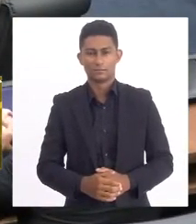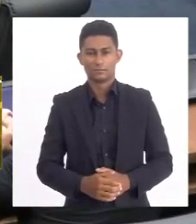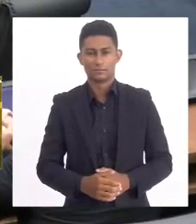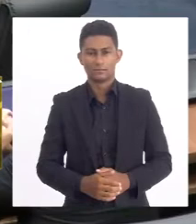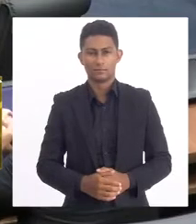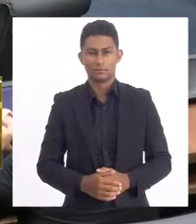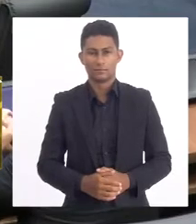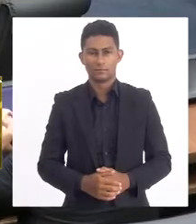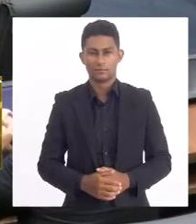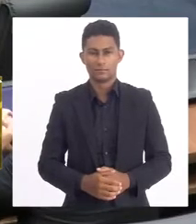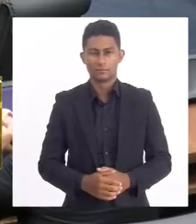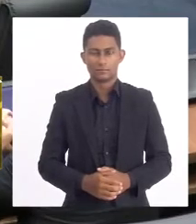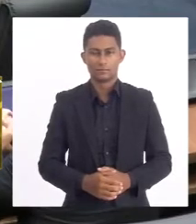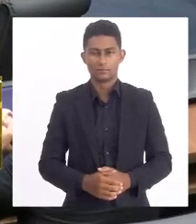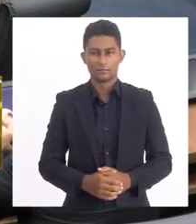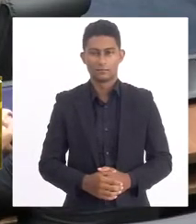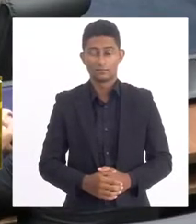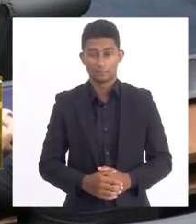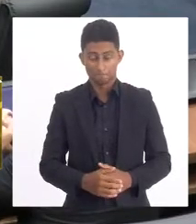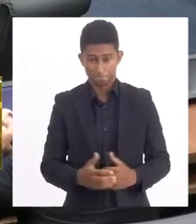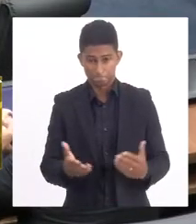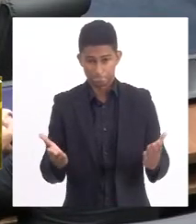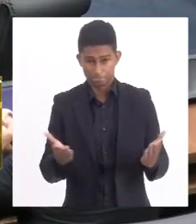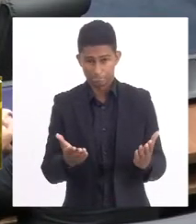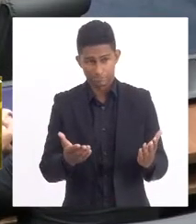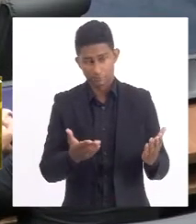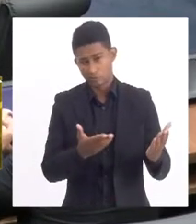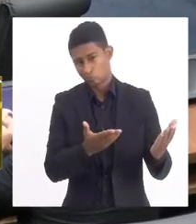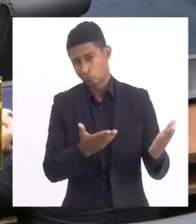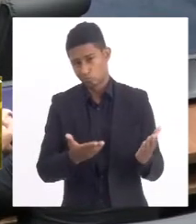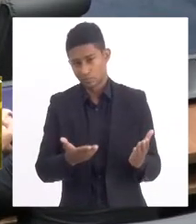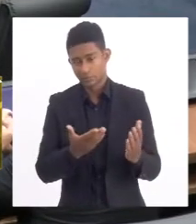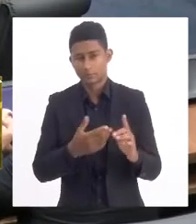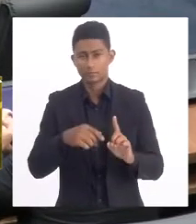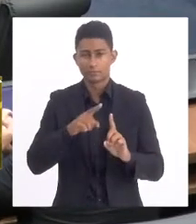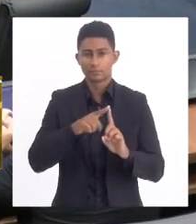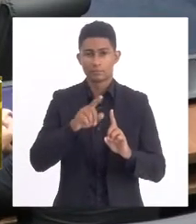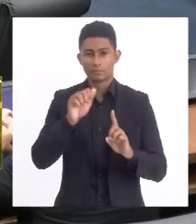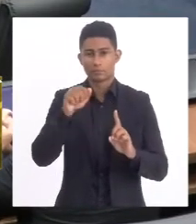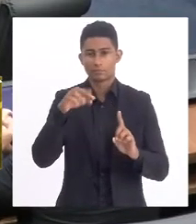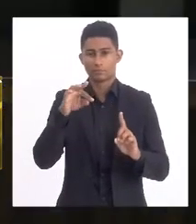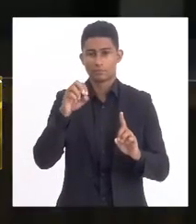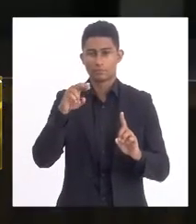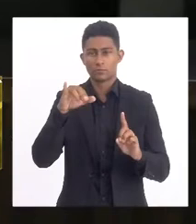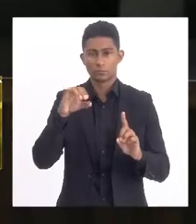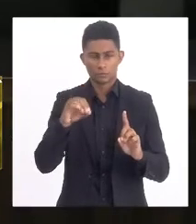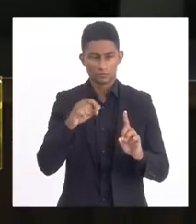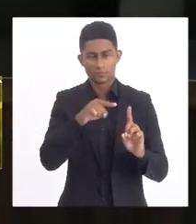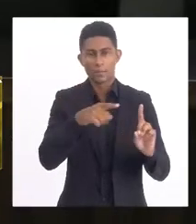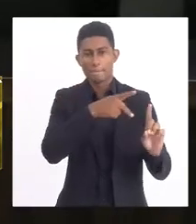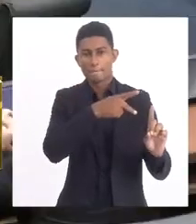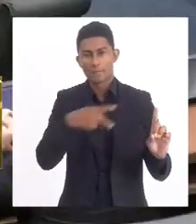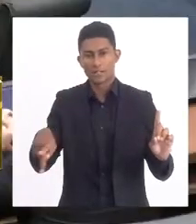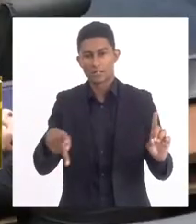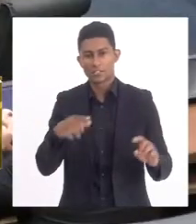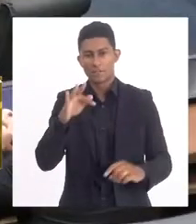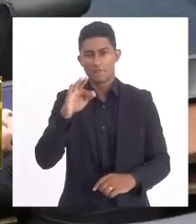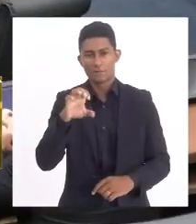o passo a palavra agora o Senhor Antônio Florêncio presidente da Fecomércio